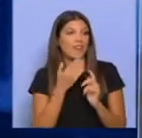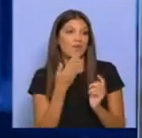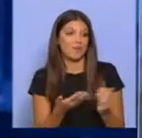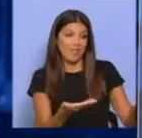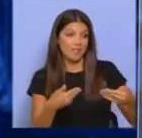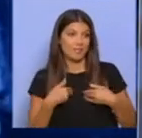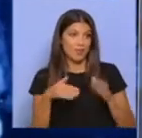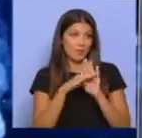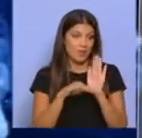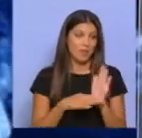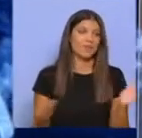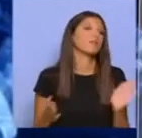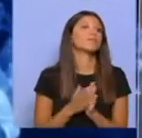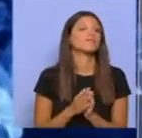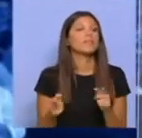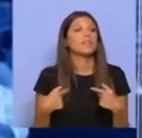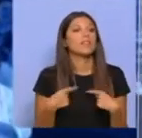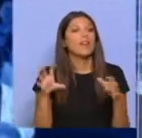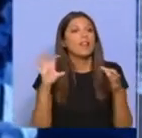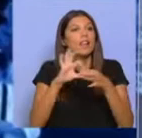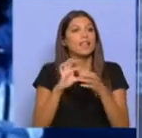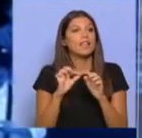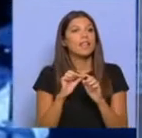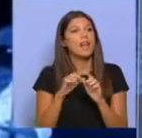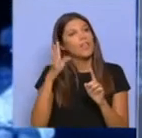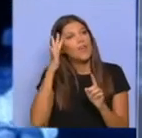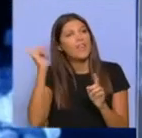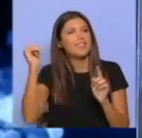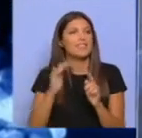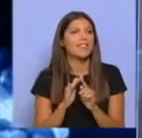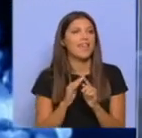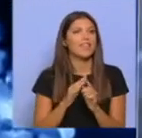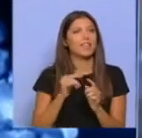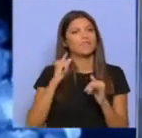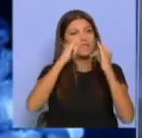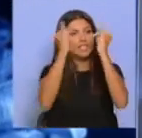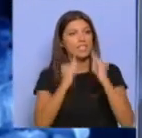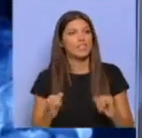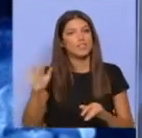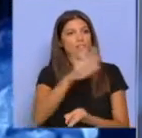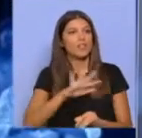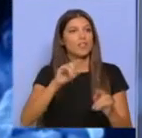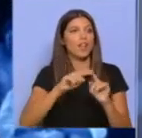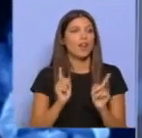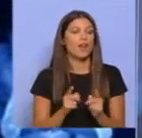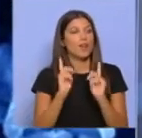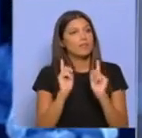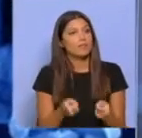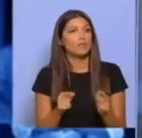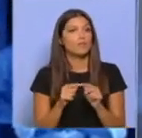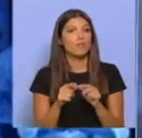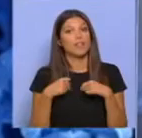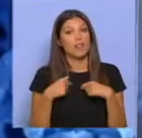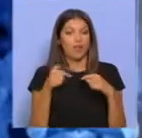Eclésia. Trata-se de uma iniciativa internacional que foi agora também acolhida aqui